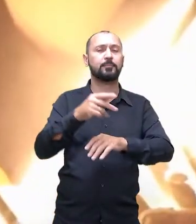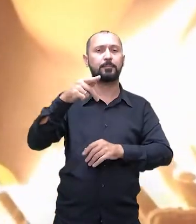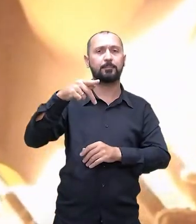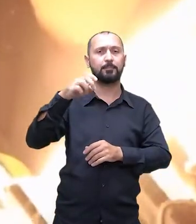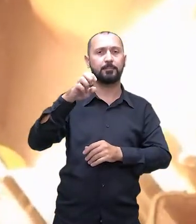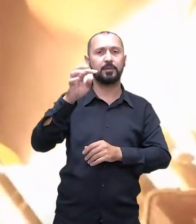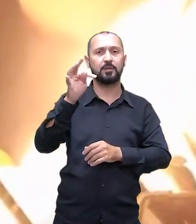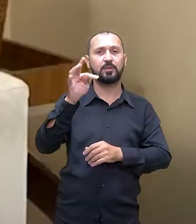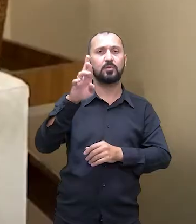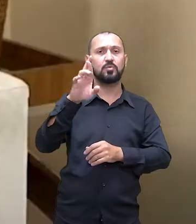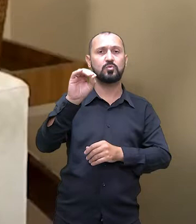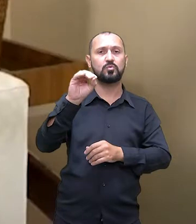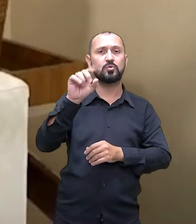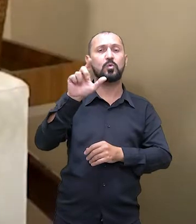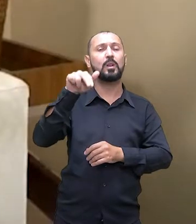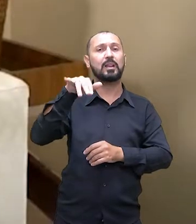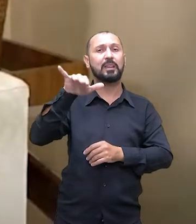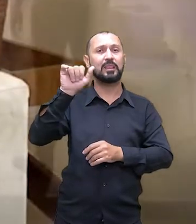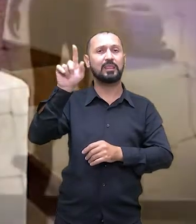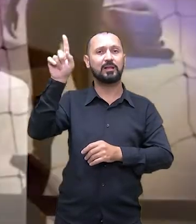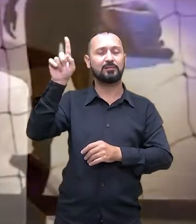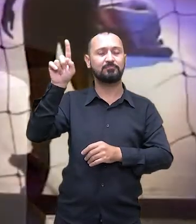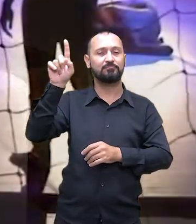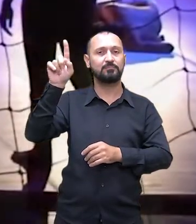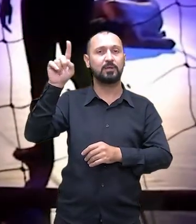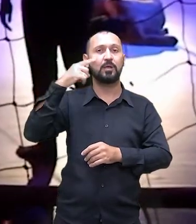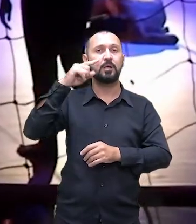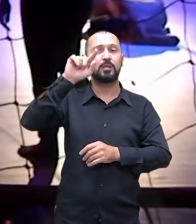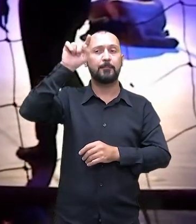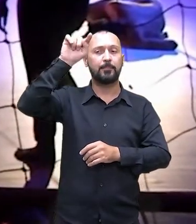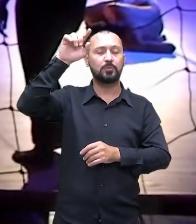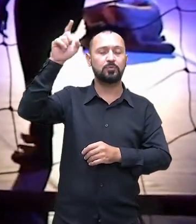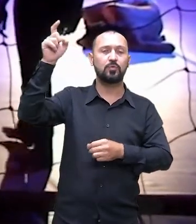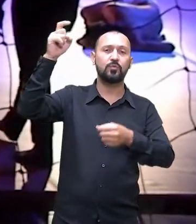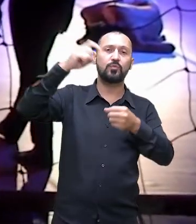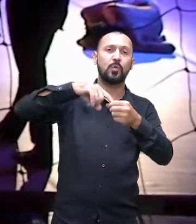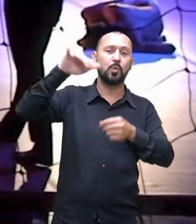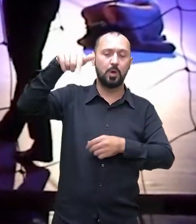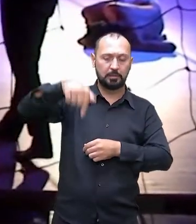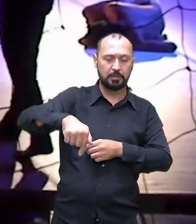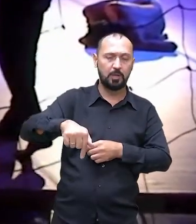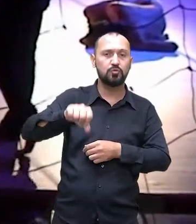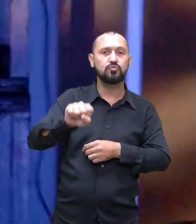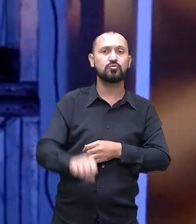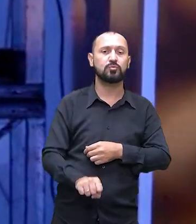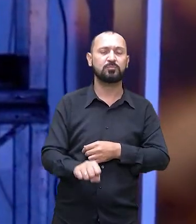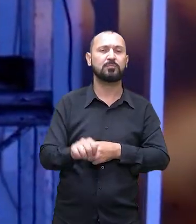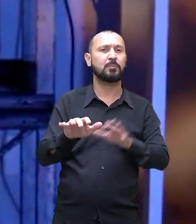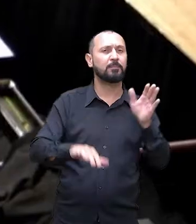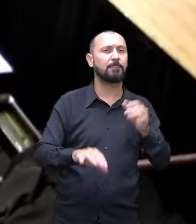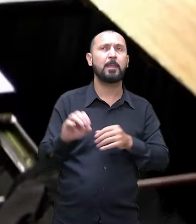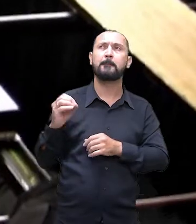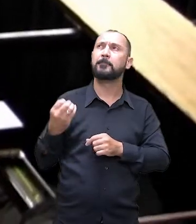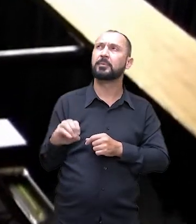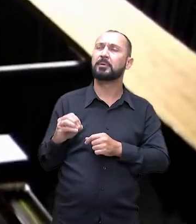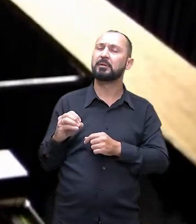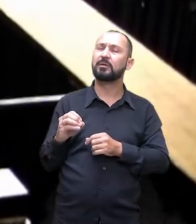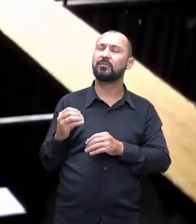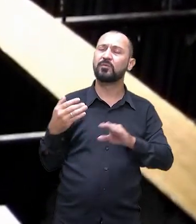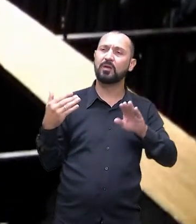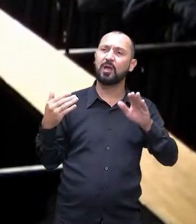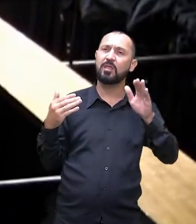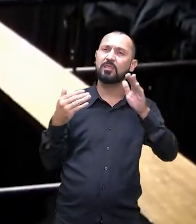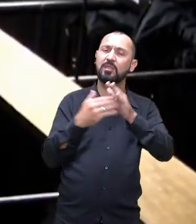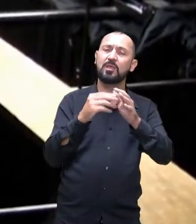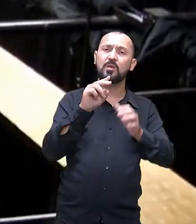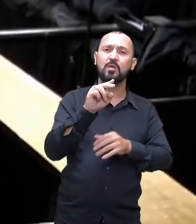até Petrolina, para você ver, foi lá, e depois pegamos a região do Sul. Nós saímos ali, acho que de Porto Alegre, e